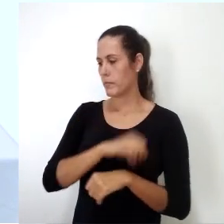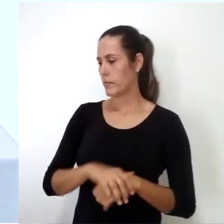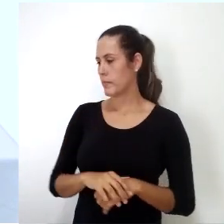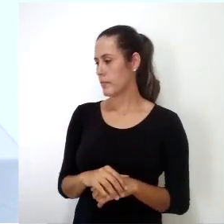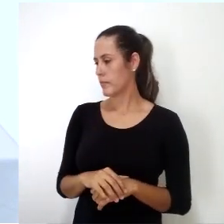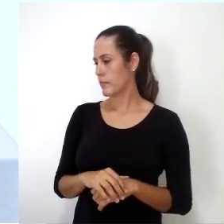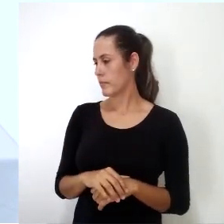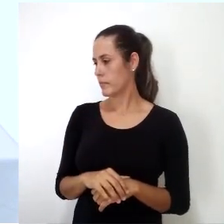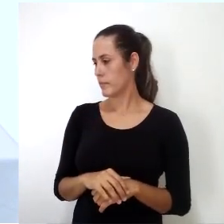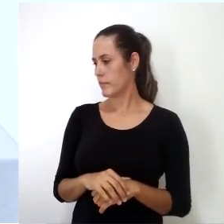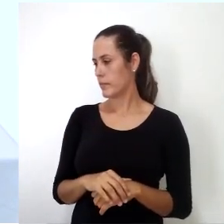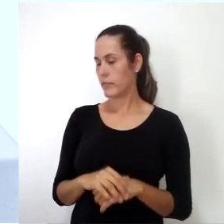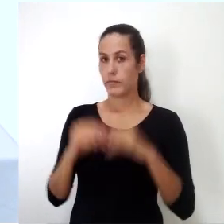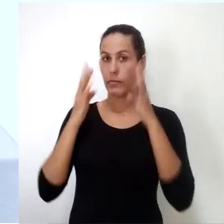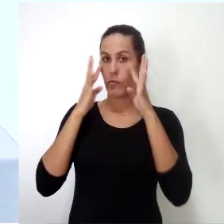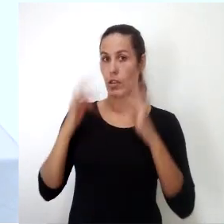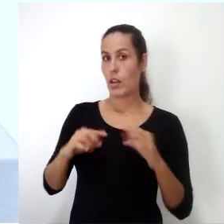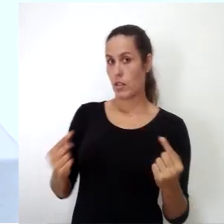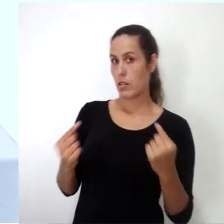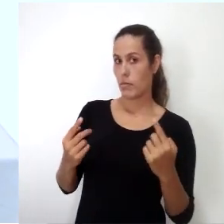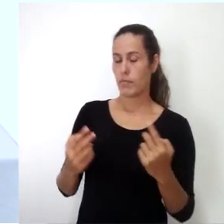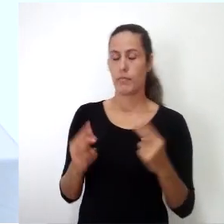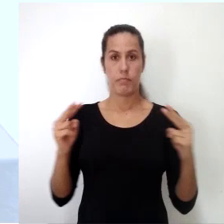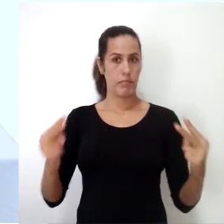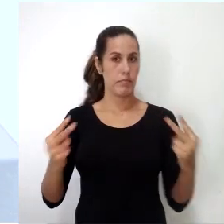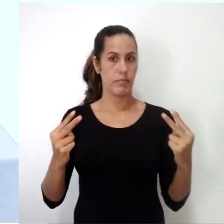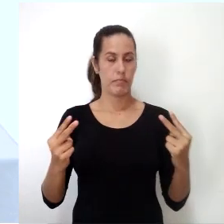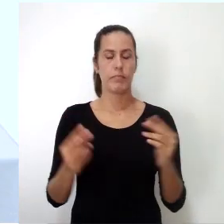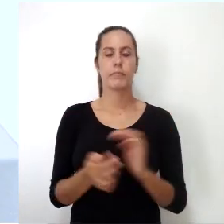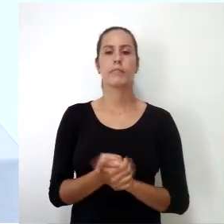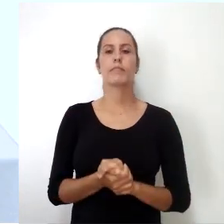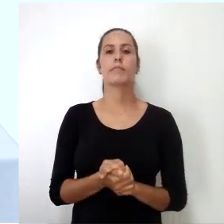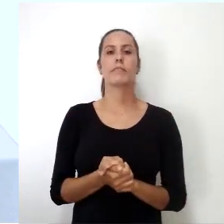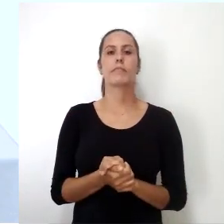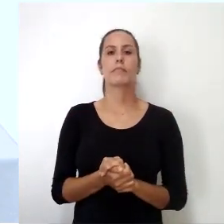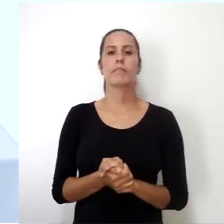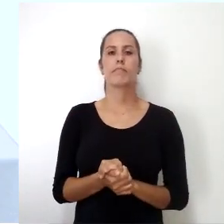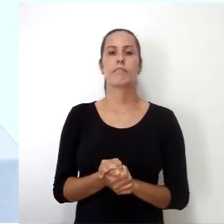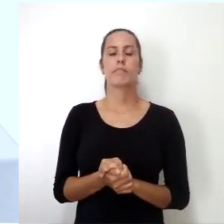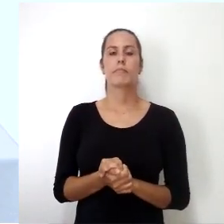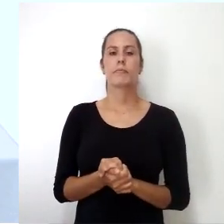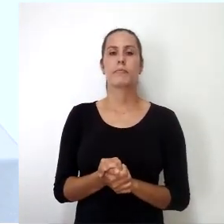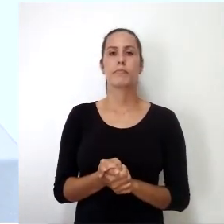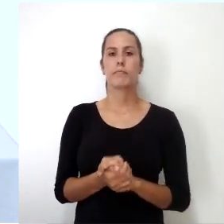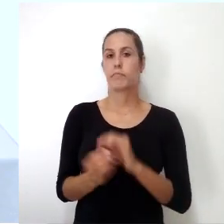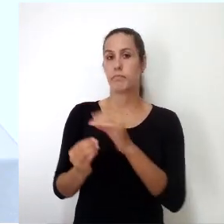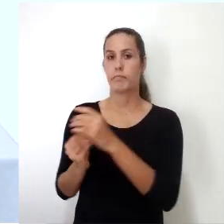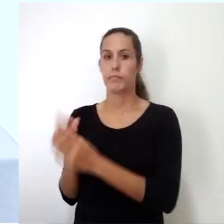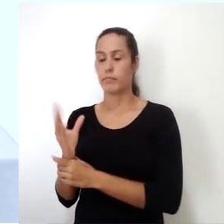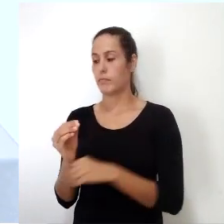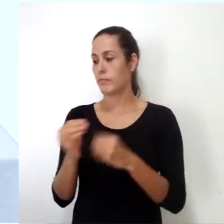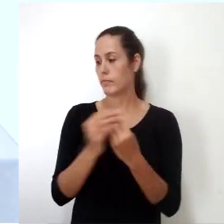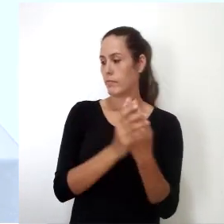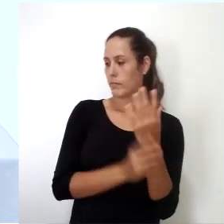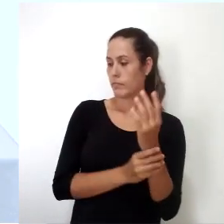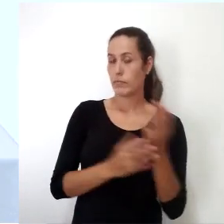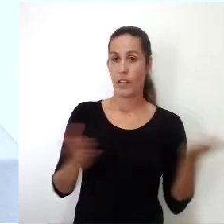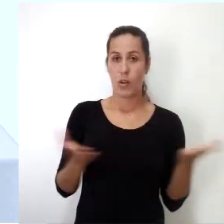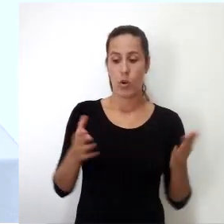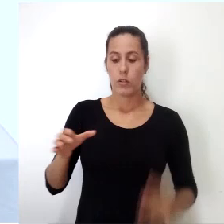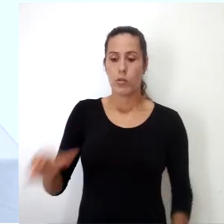né? Bem rapidinho, viu, pessoal? Fica ligado aí na telinha.